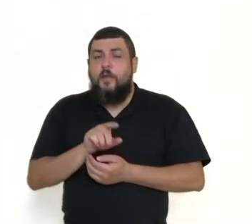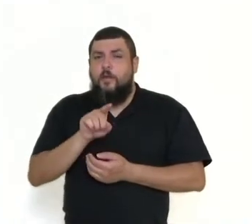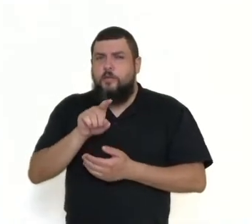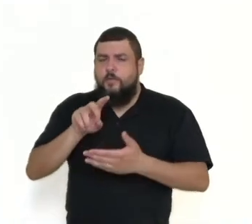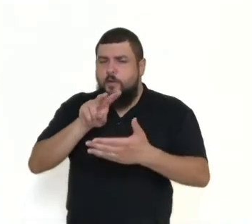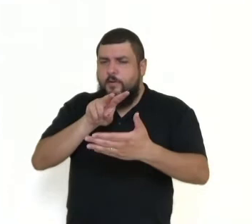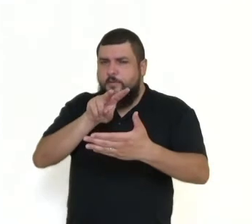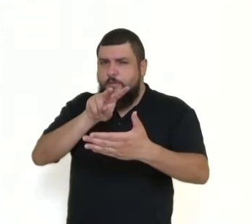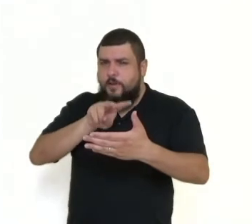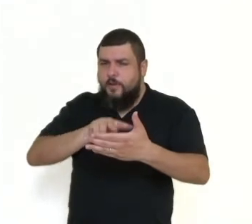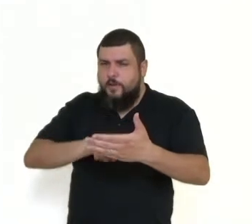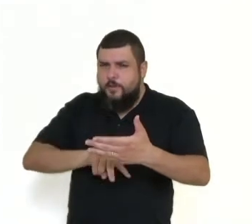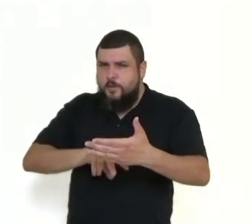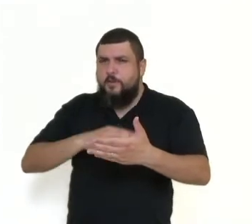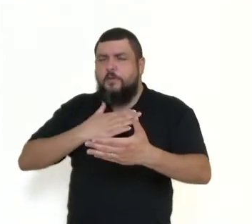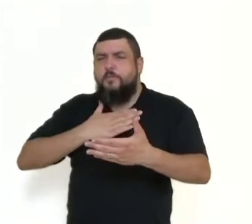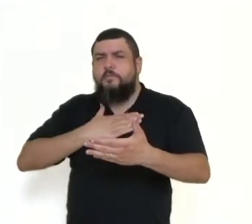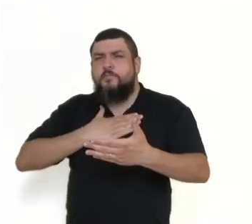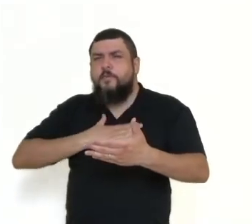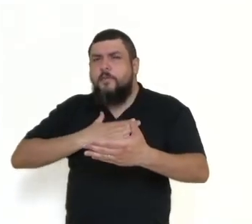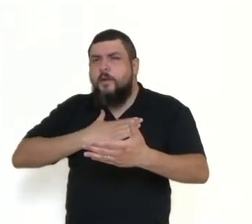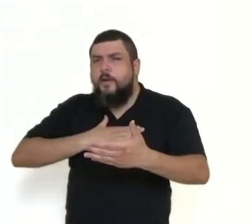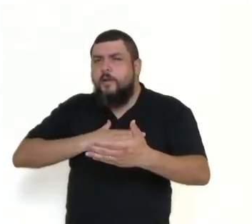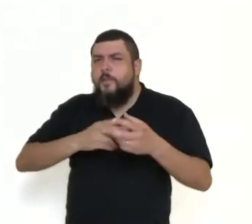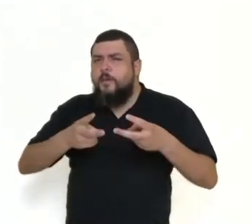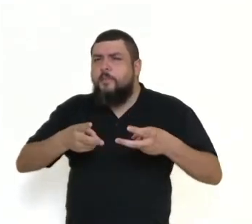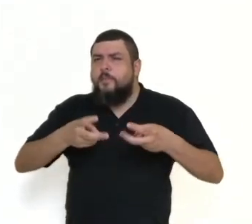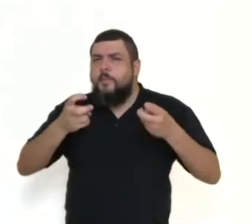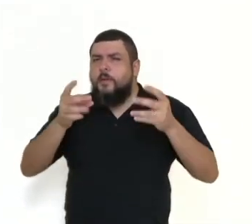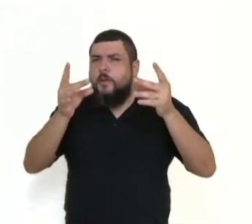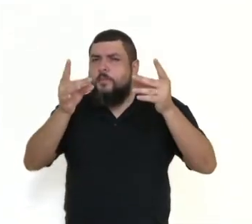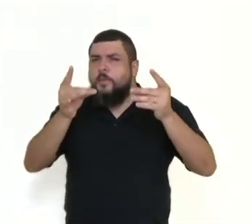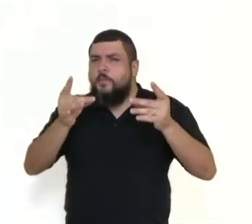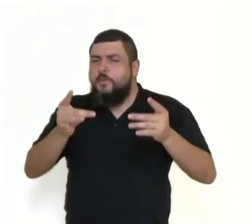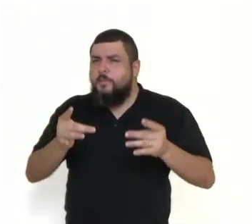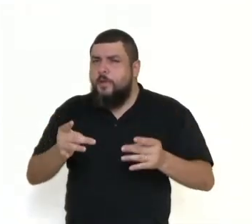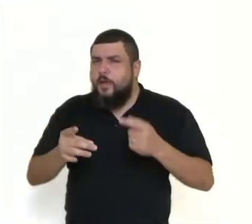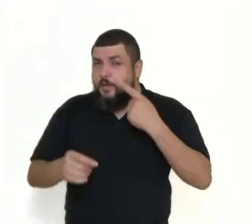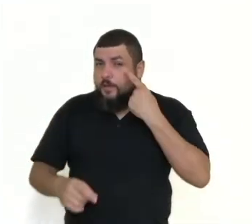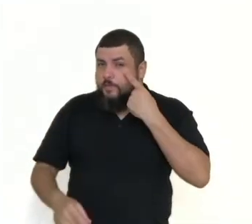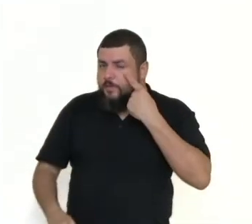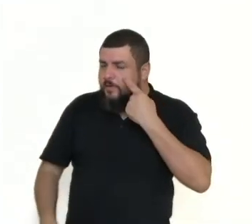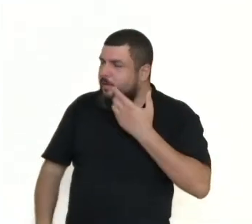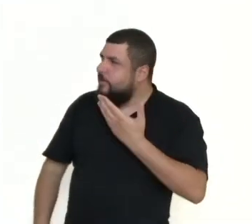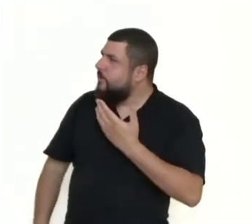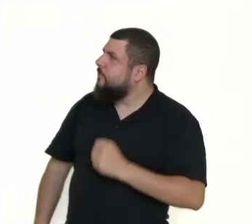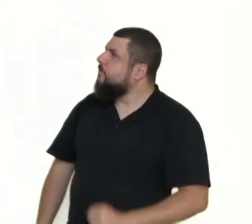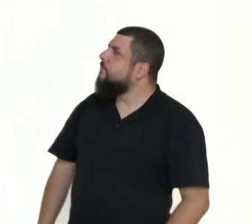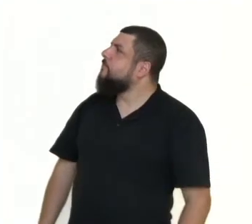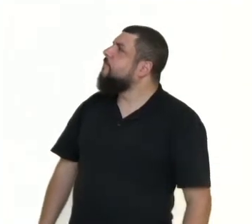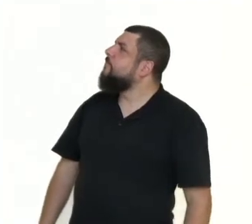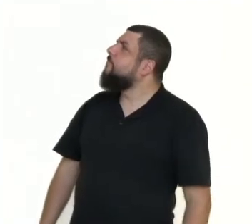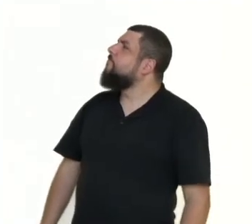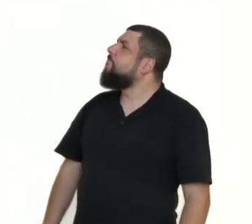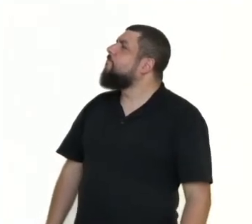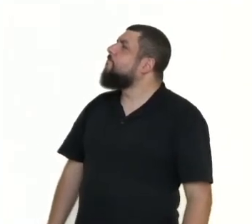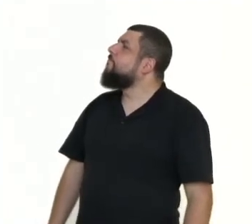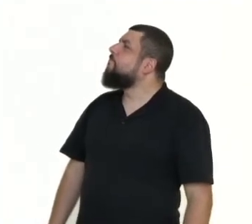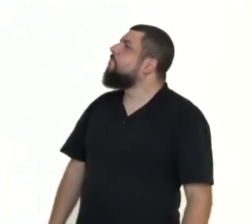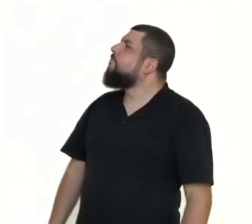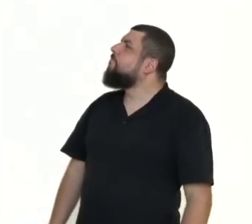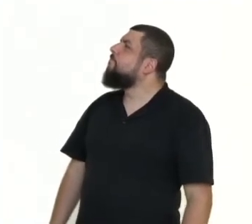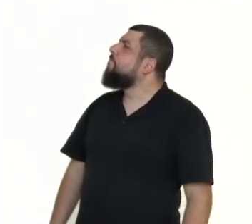vamos ler calmamente para perceber cada detalhe. Essas situações que aparecem nos livros de Mia